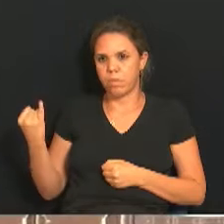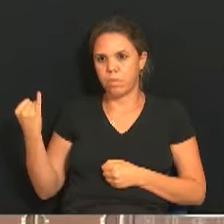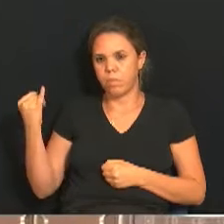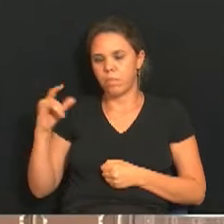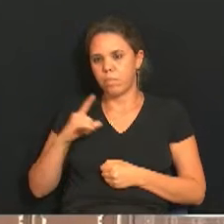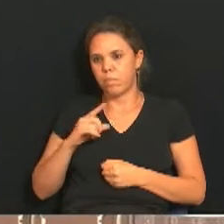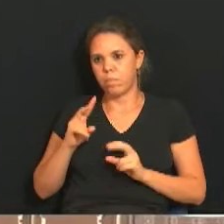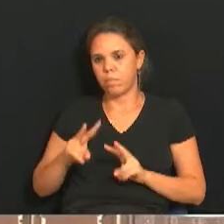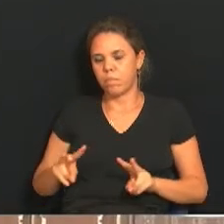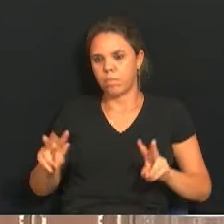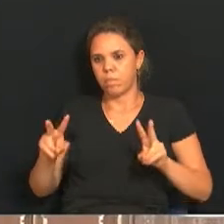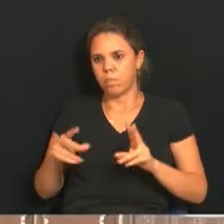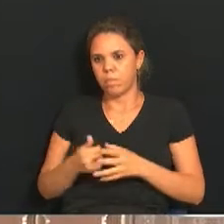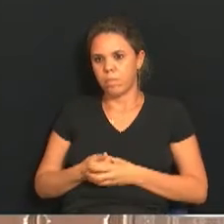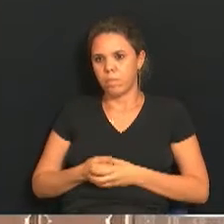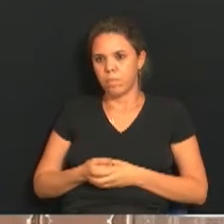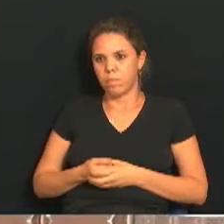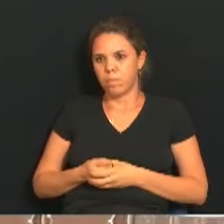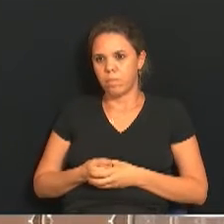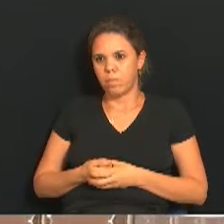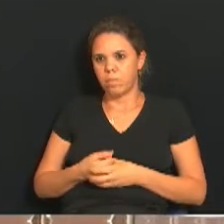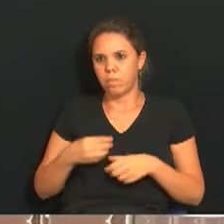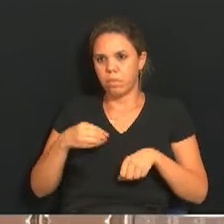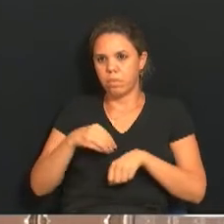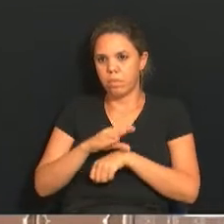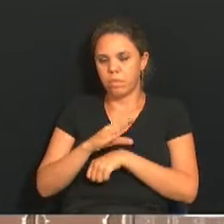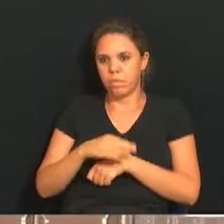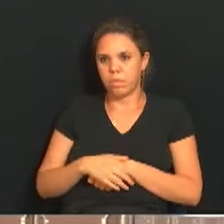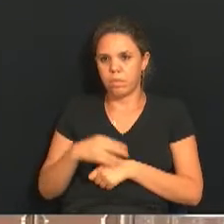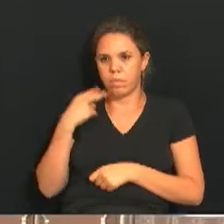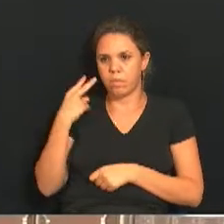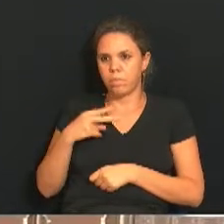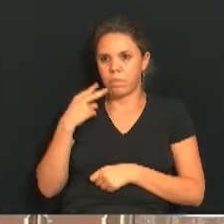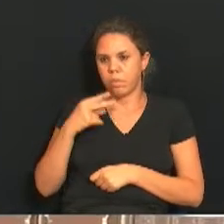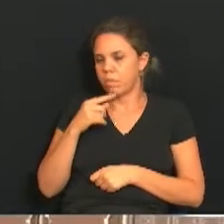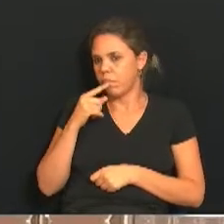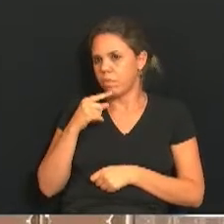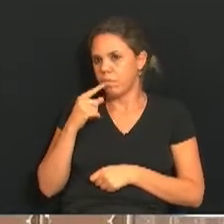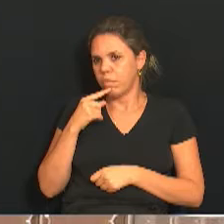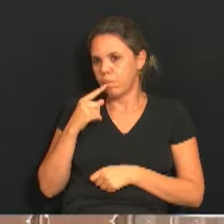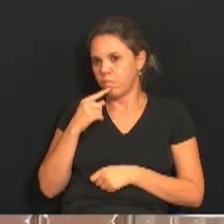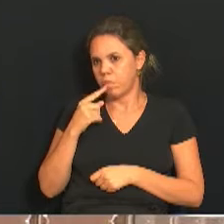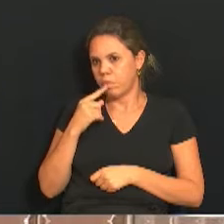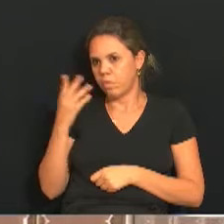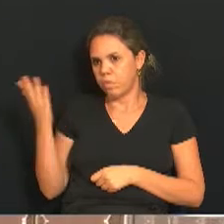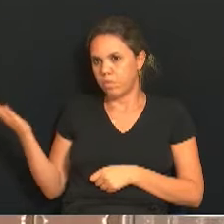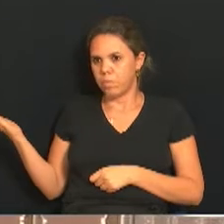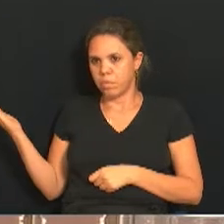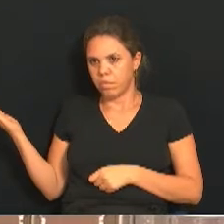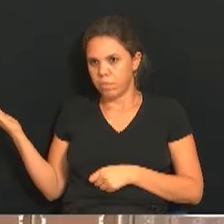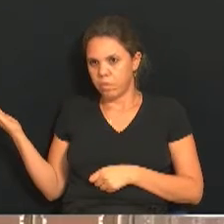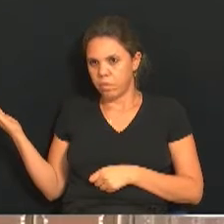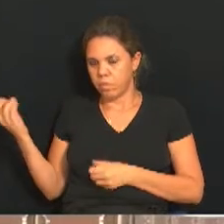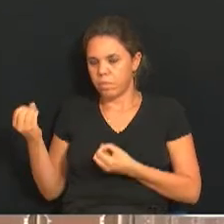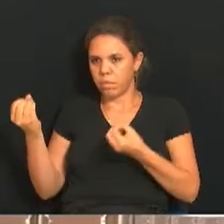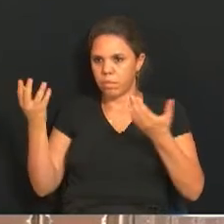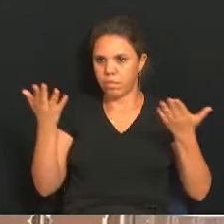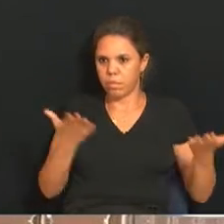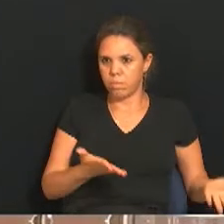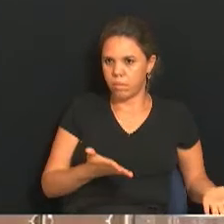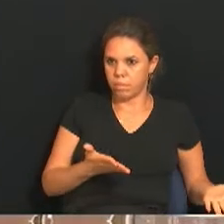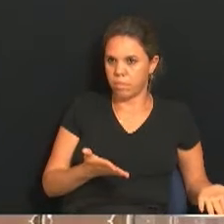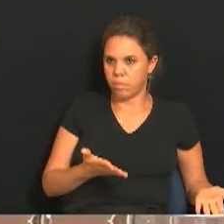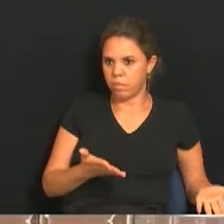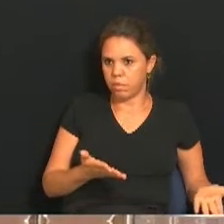visão. Vou já passar agora para o nosso vereador Eduardo Magoga. Vereador Eduardo Magoga, seja muito bem-vindo. A